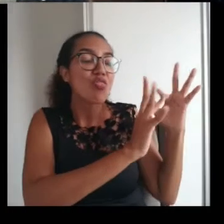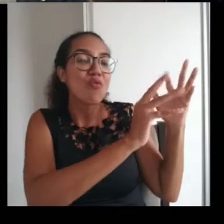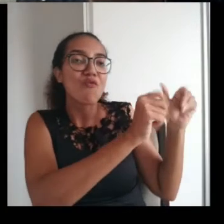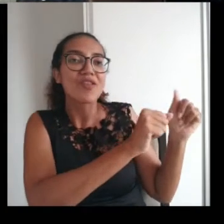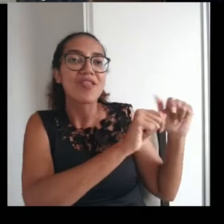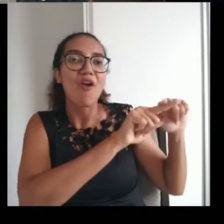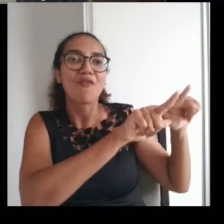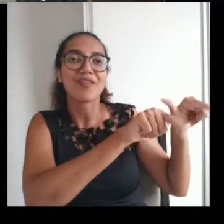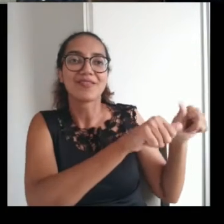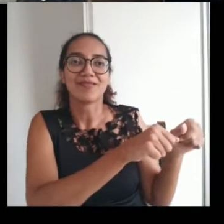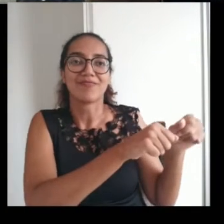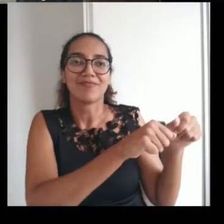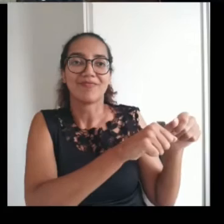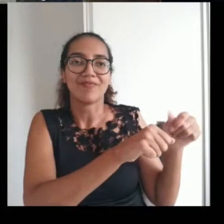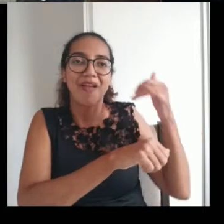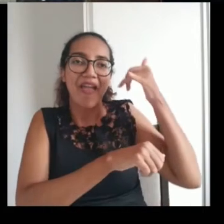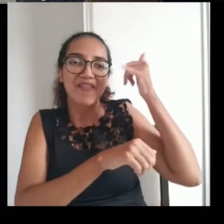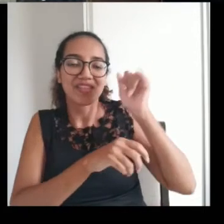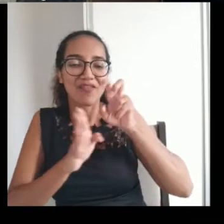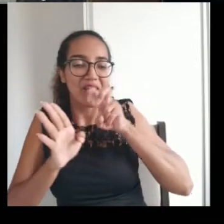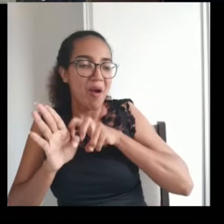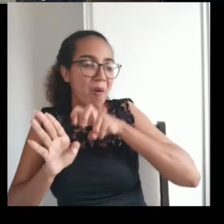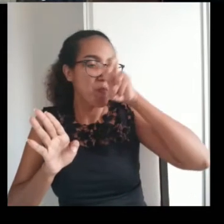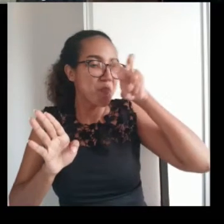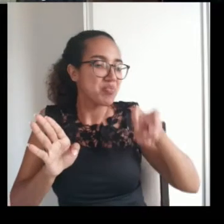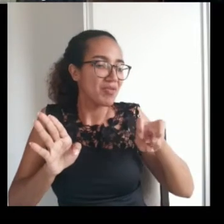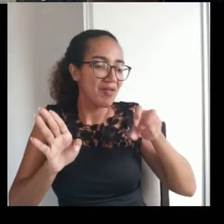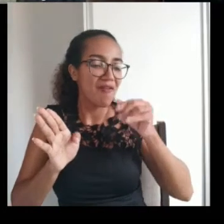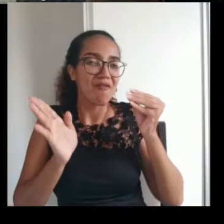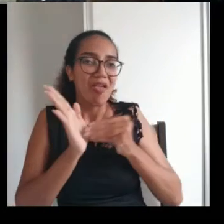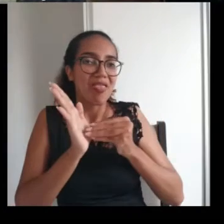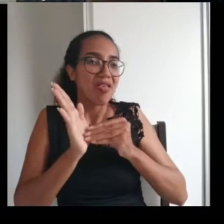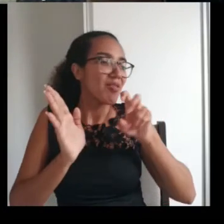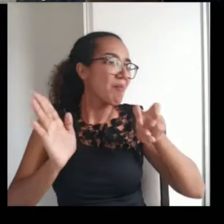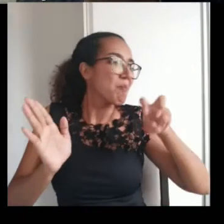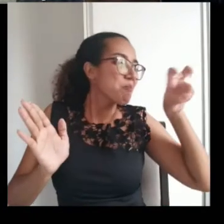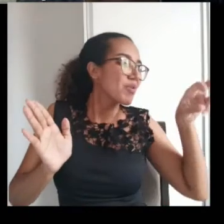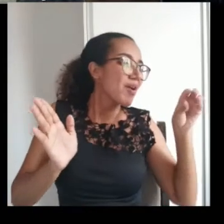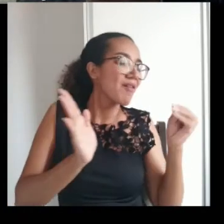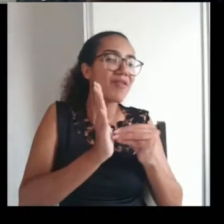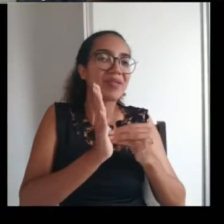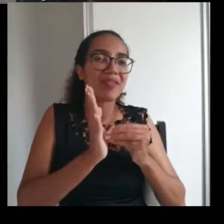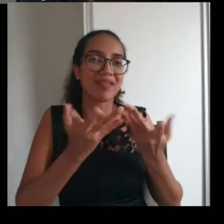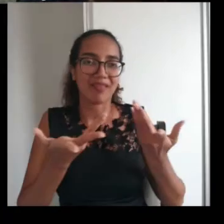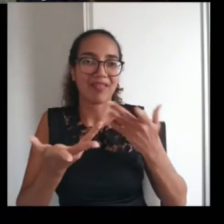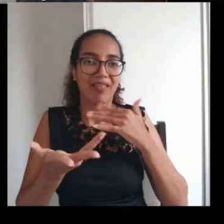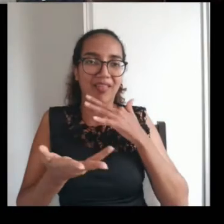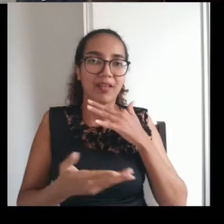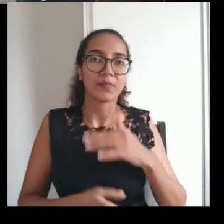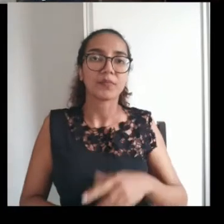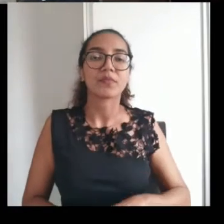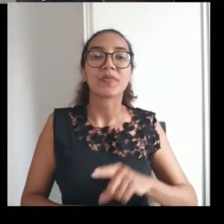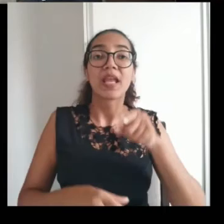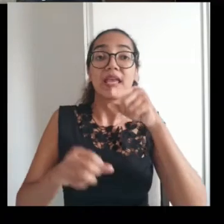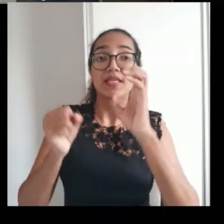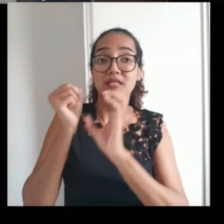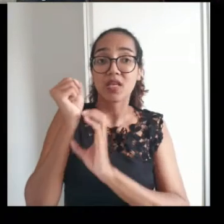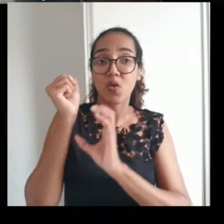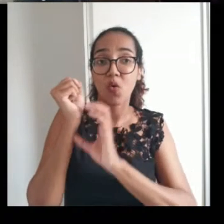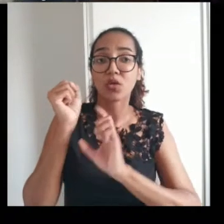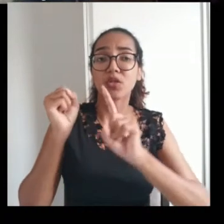array todo. Note que eu não percorri o array todo. Certo? Depois vocês podem baixar esse código e, enfim,